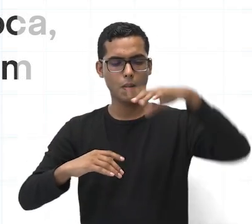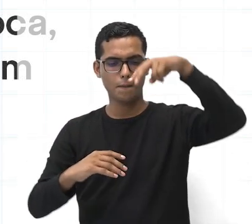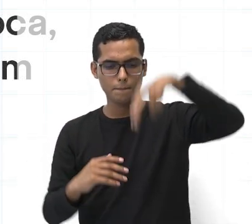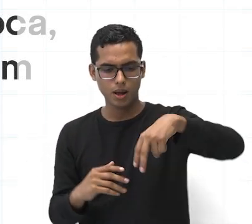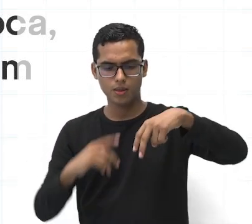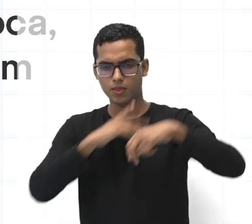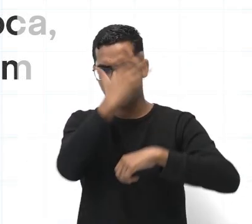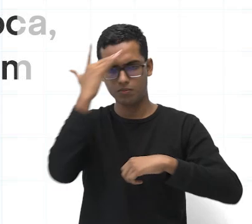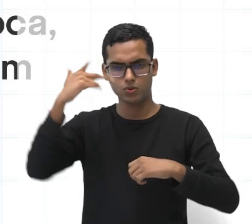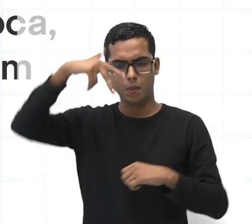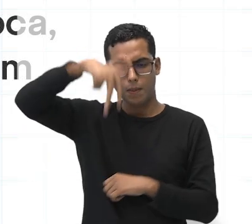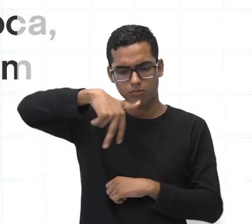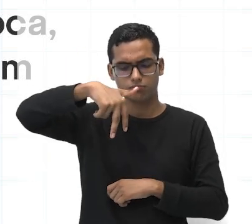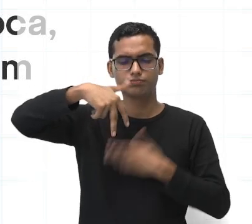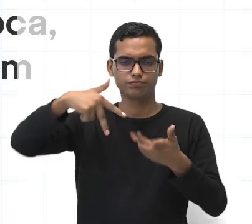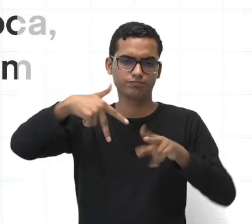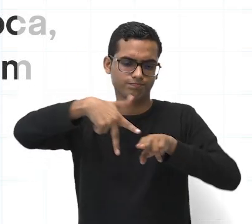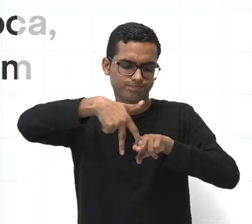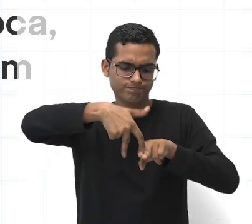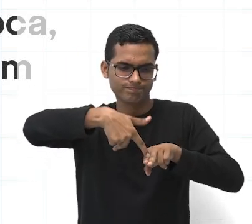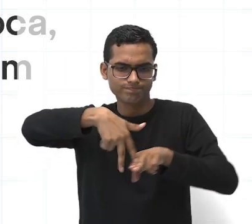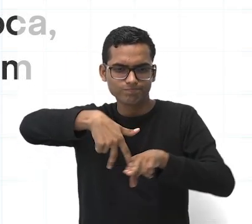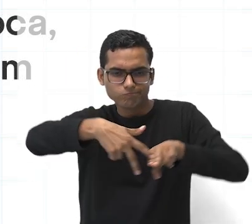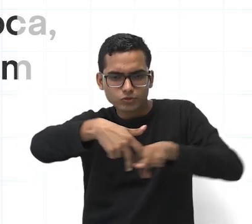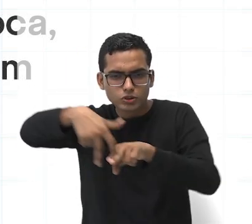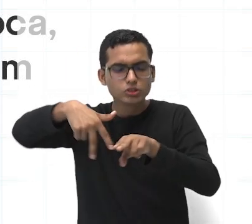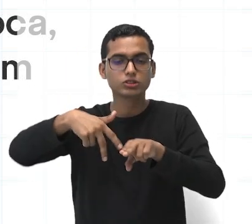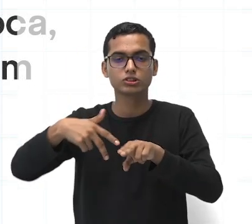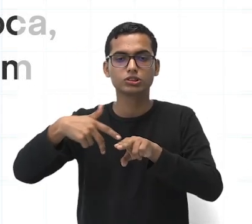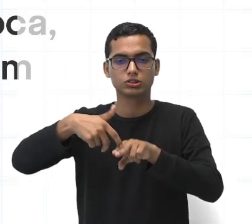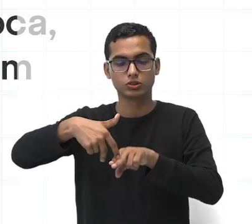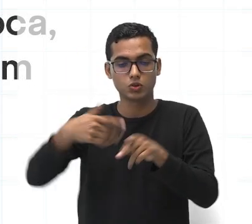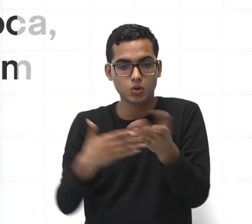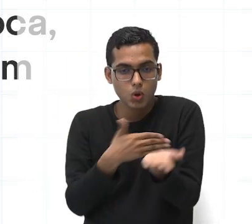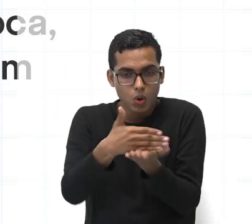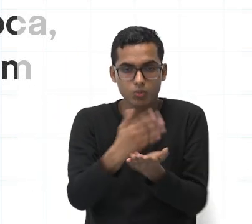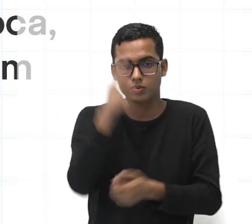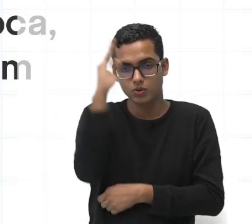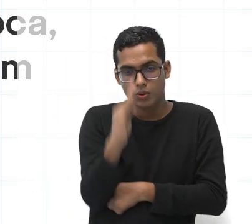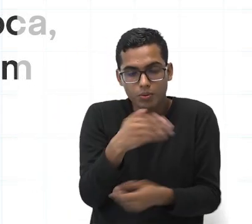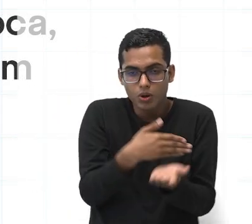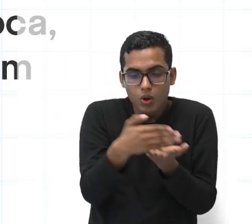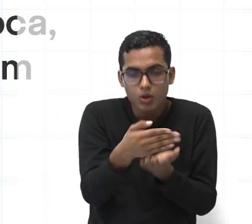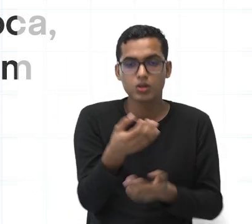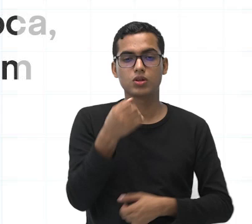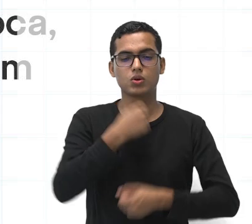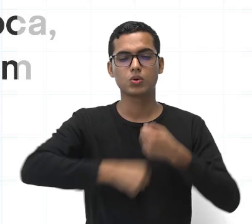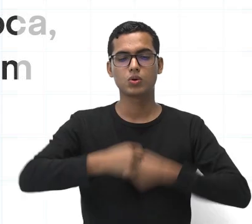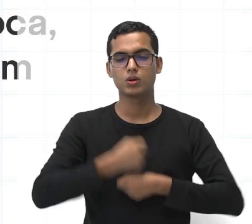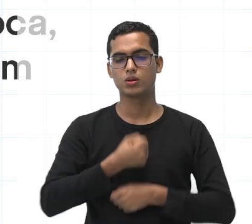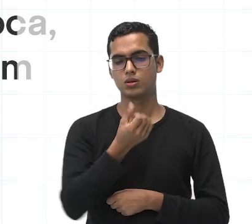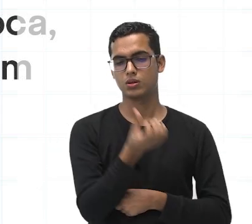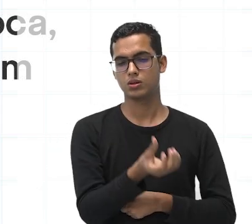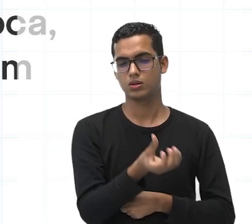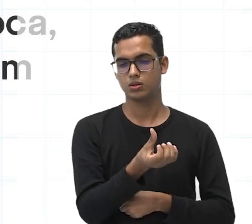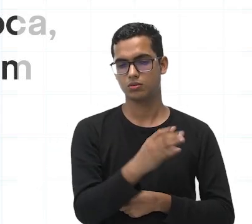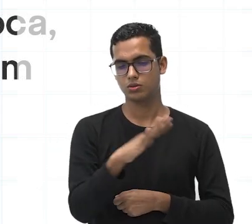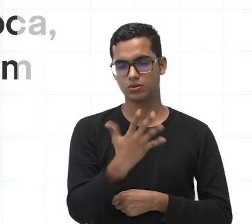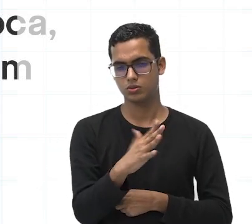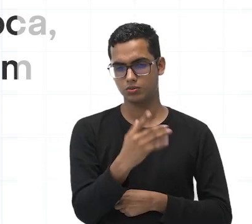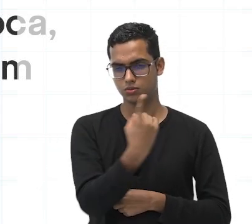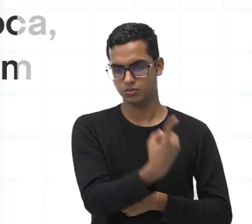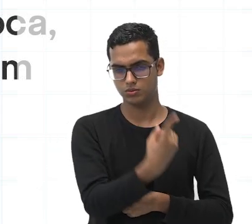O skate chegou no Brasil nos anos 60. Primeiro no Rio de Janeiro, provavelmente trazido